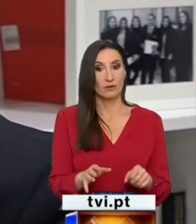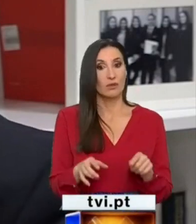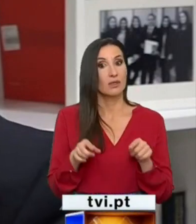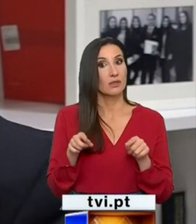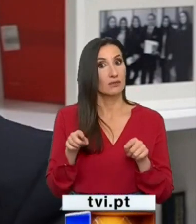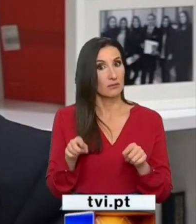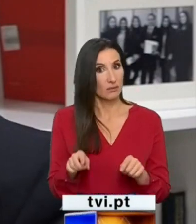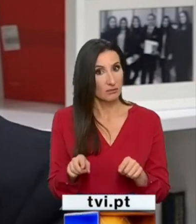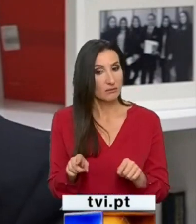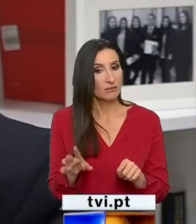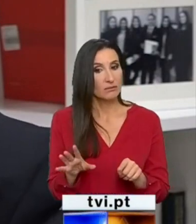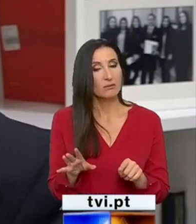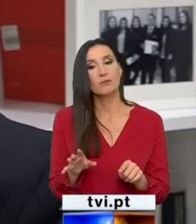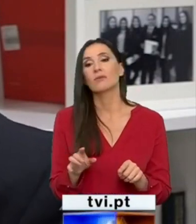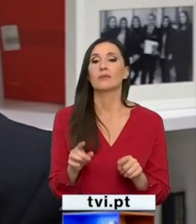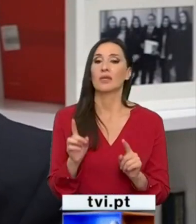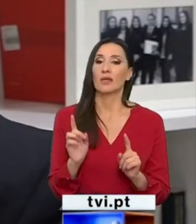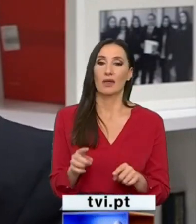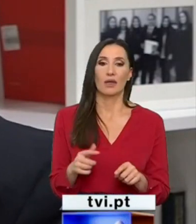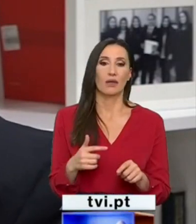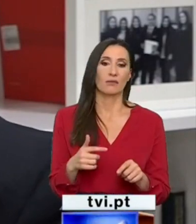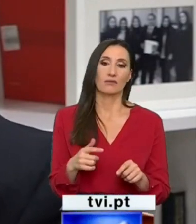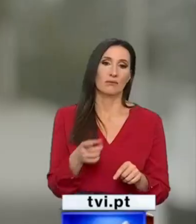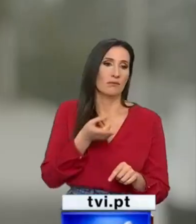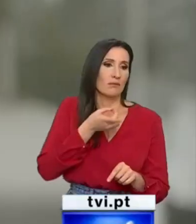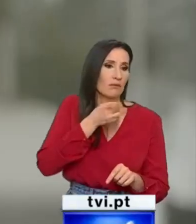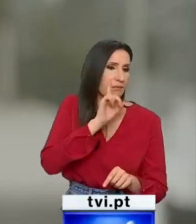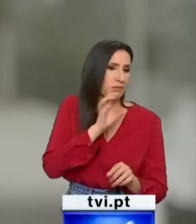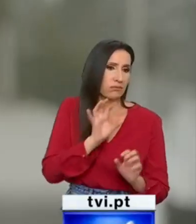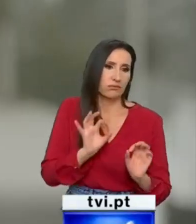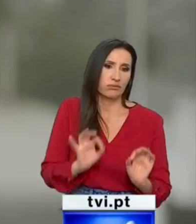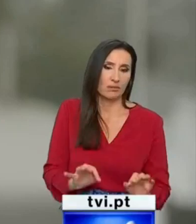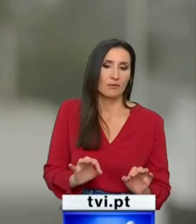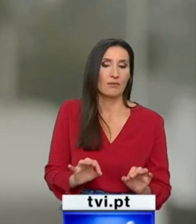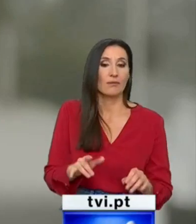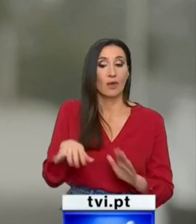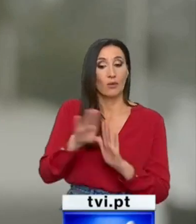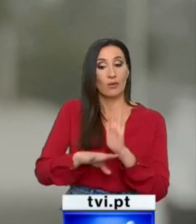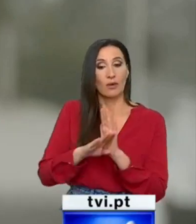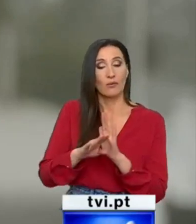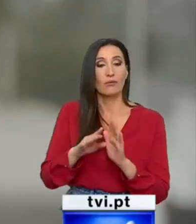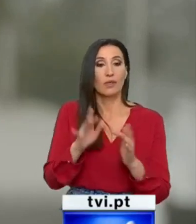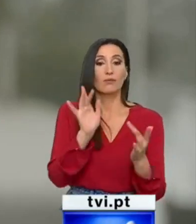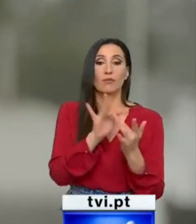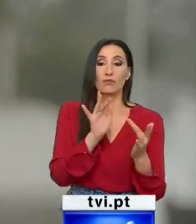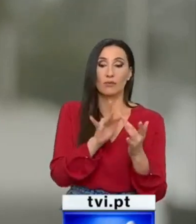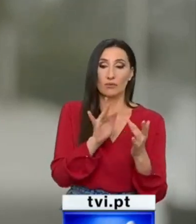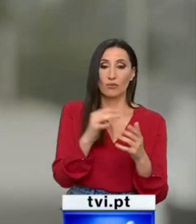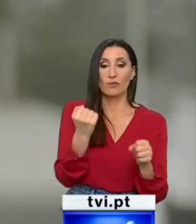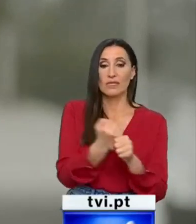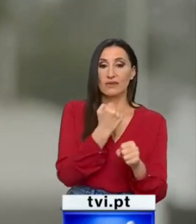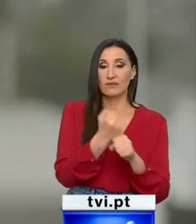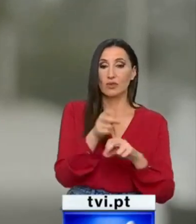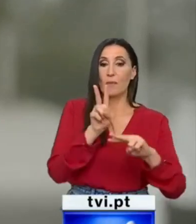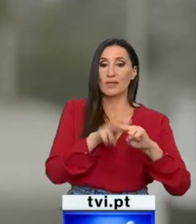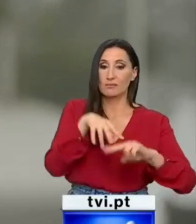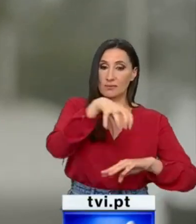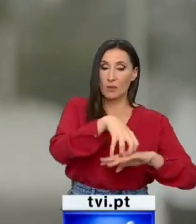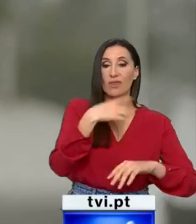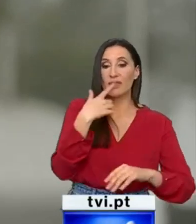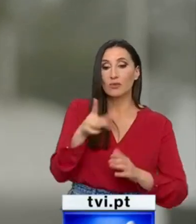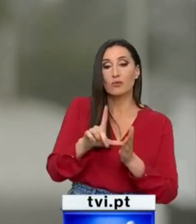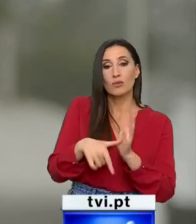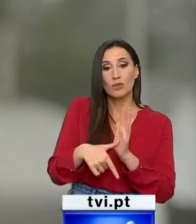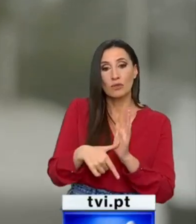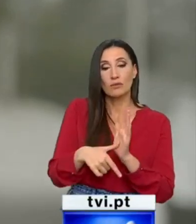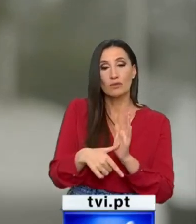isso nesse segmento é, a meu ver, claramente ilegal. O Exclusivo contactou a Direção-Geral de Reinserção e dos Serviços Prisionais, que diz que o projeto